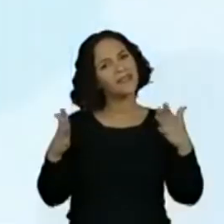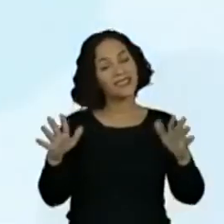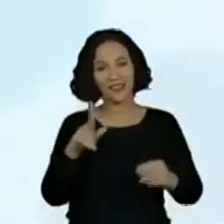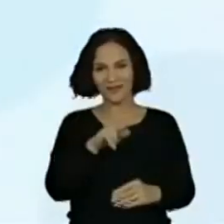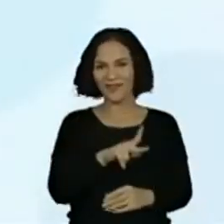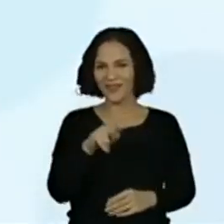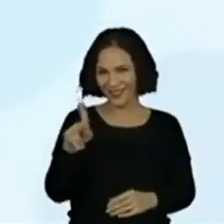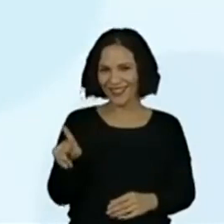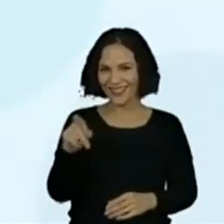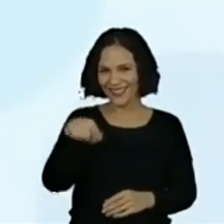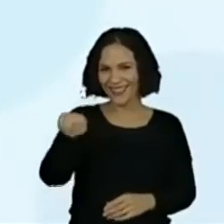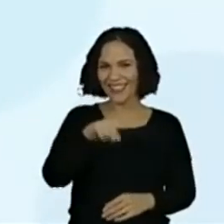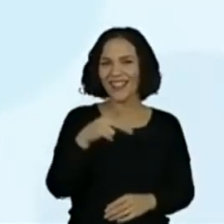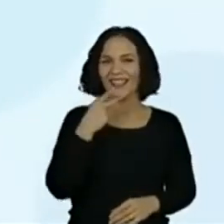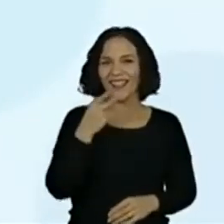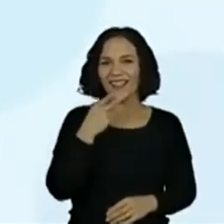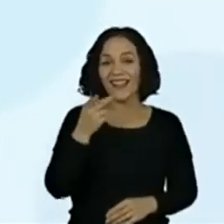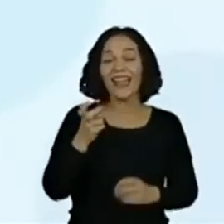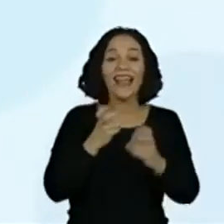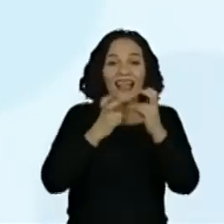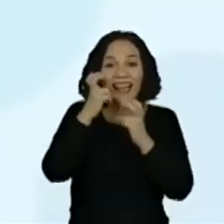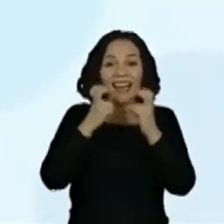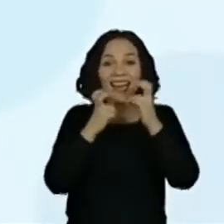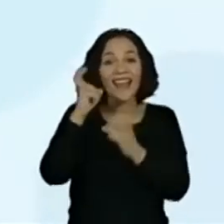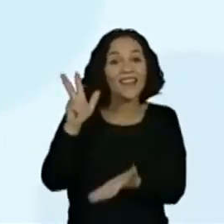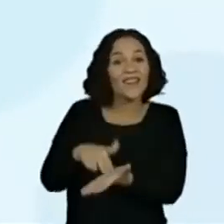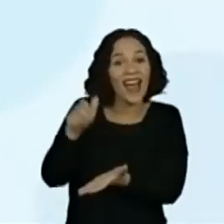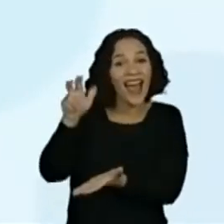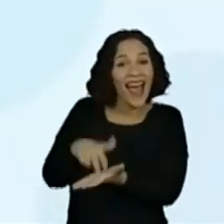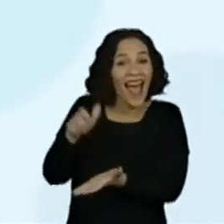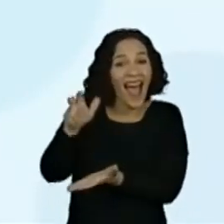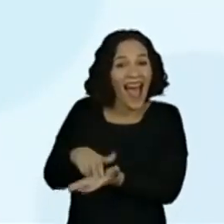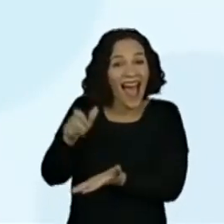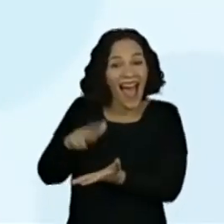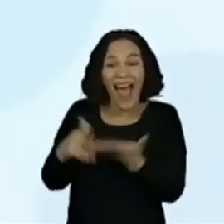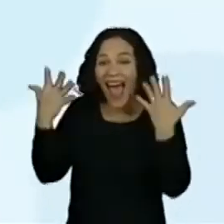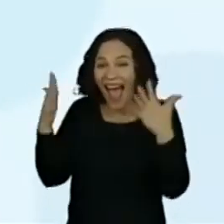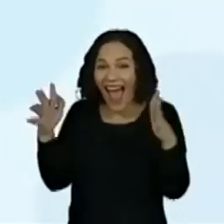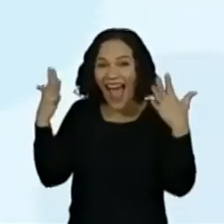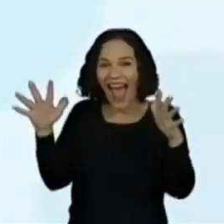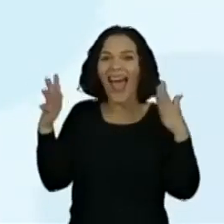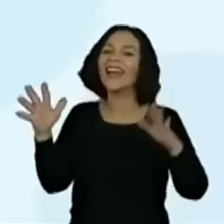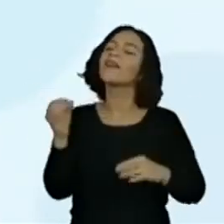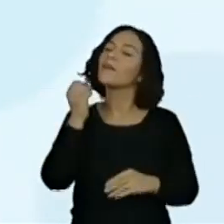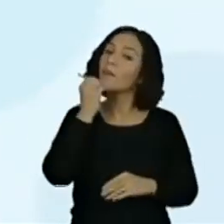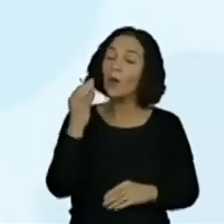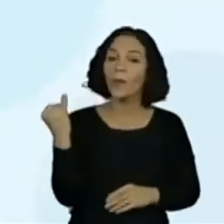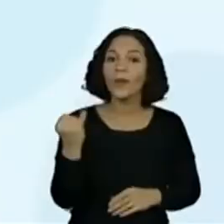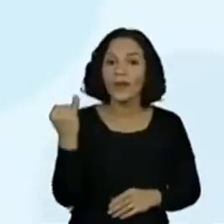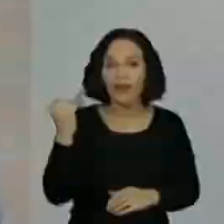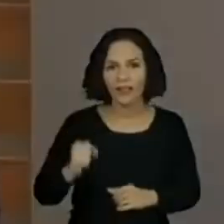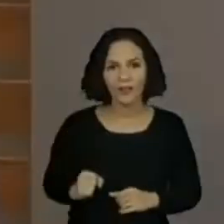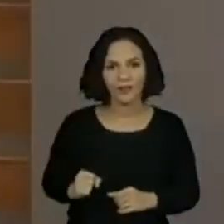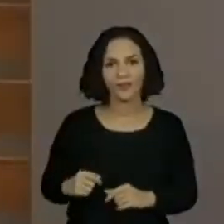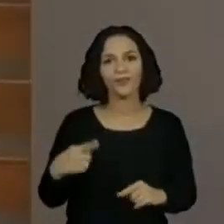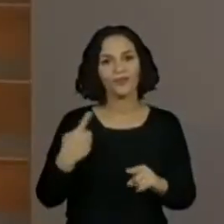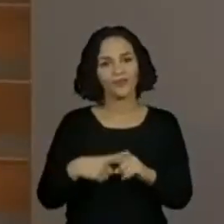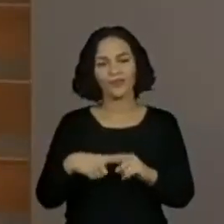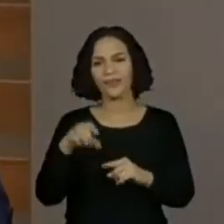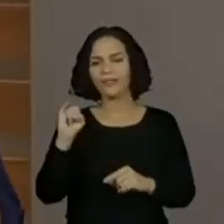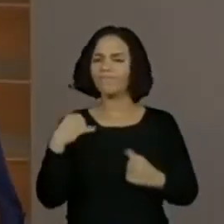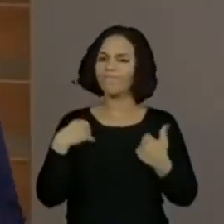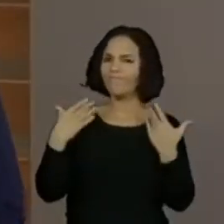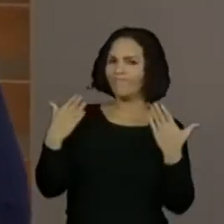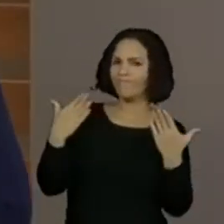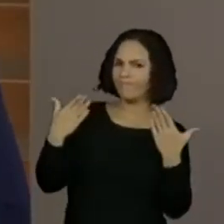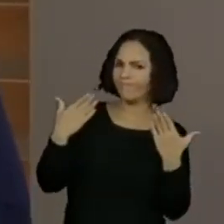estão contando que eles estão gritando de felicidade que acertaram. É, isso é muito importante. Toda vez que a gente está